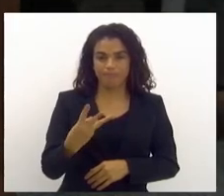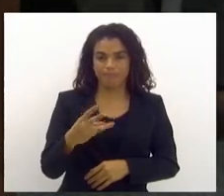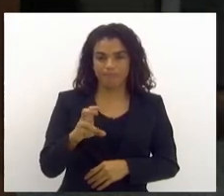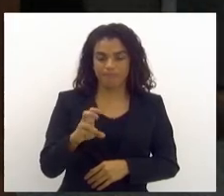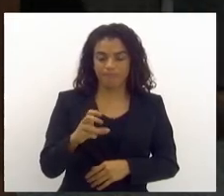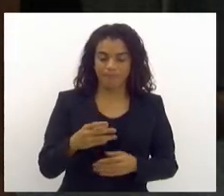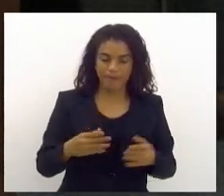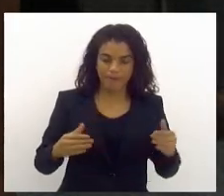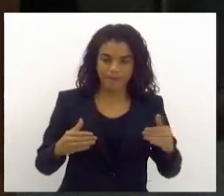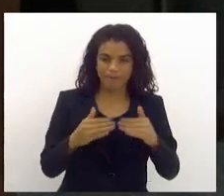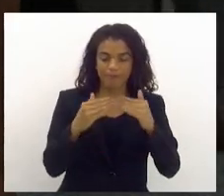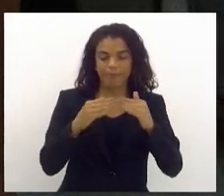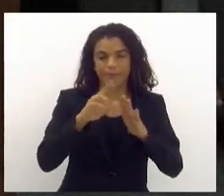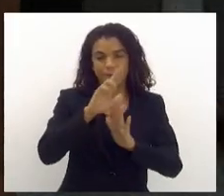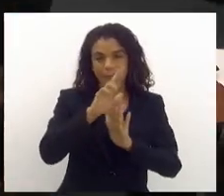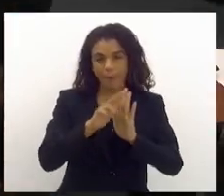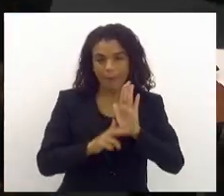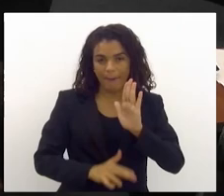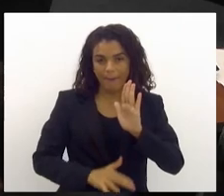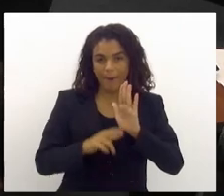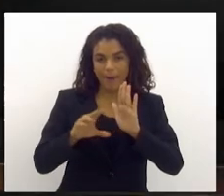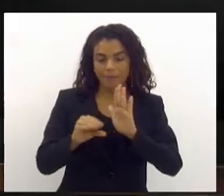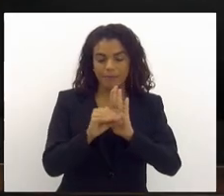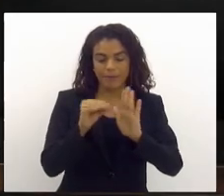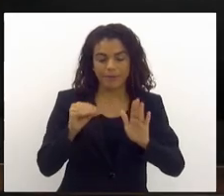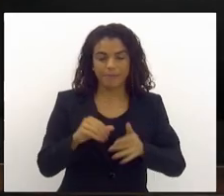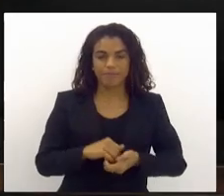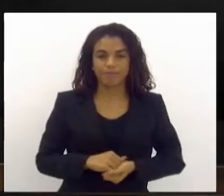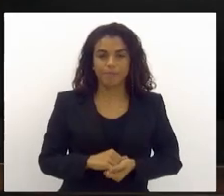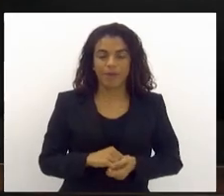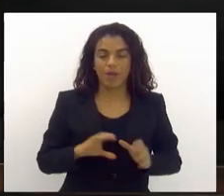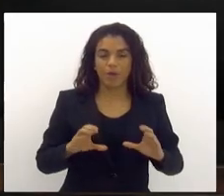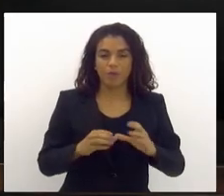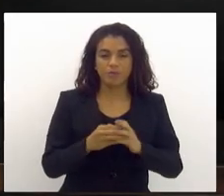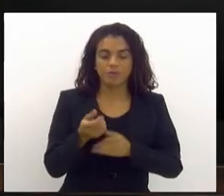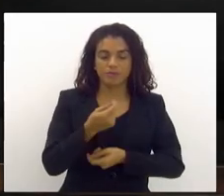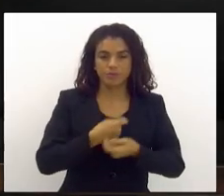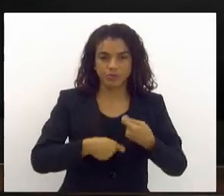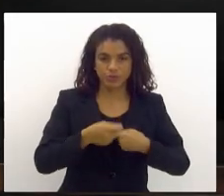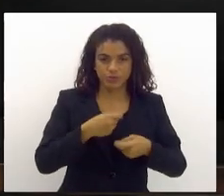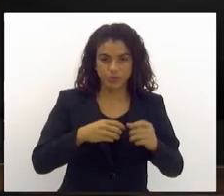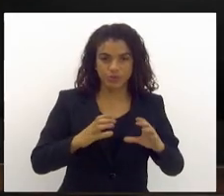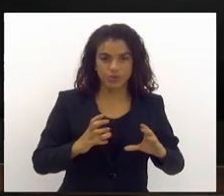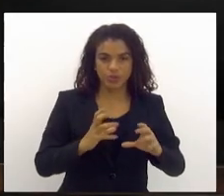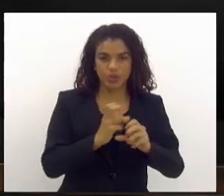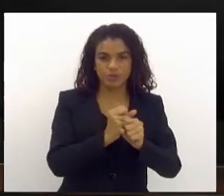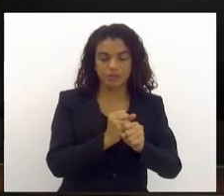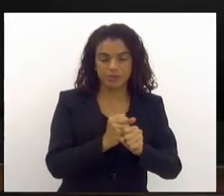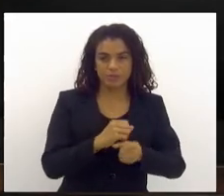e favorável às demais emendas. Muito obrigado. Pela Comissão de Orçamento, deputado André Correia.